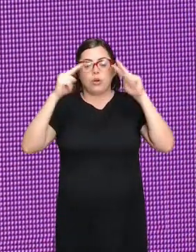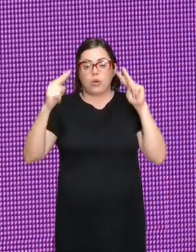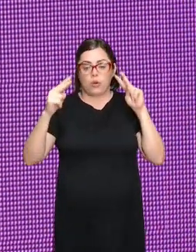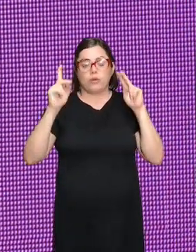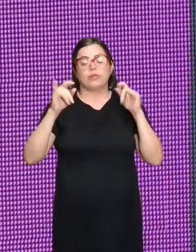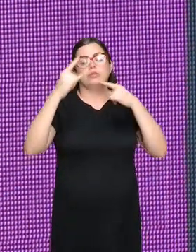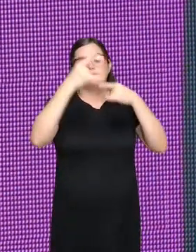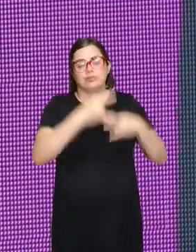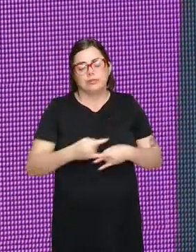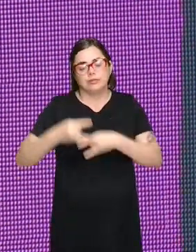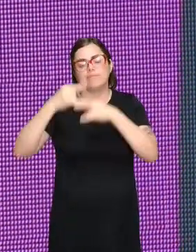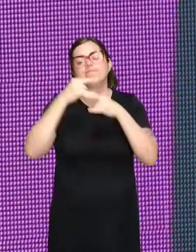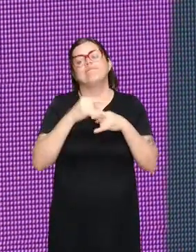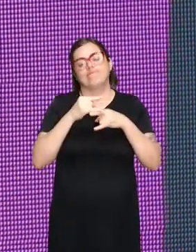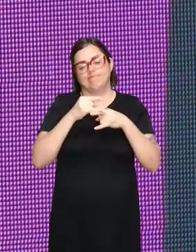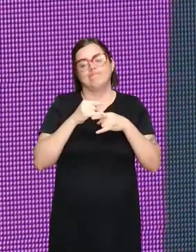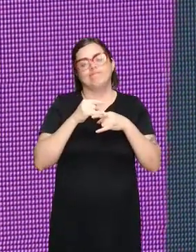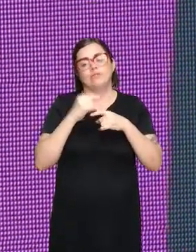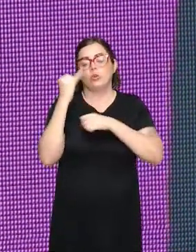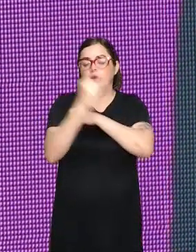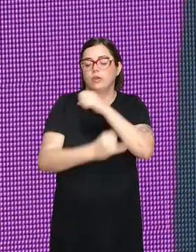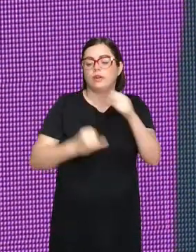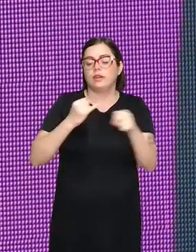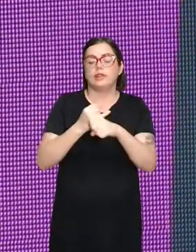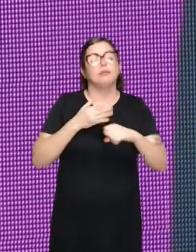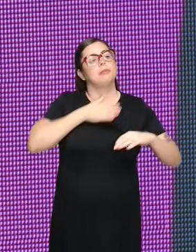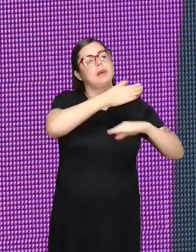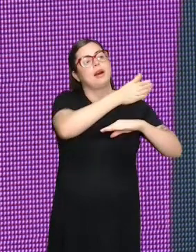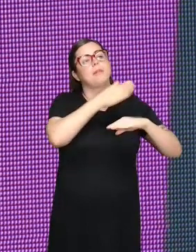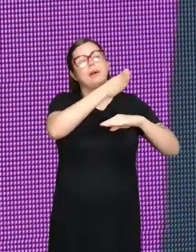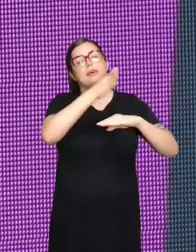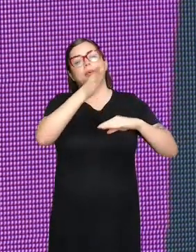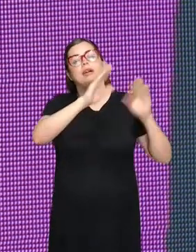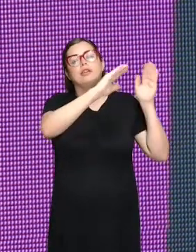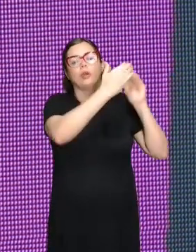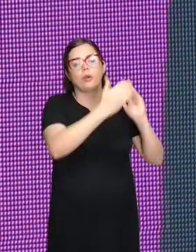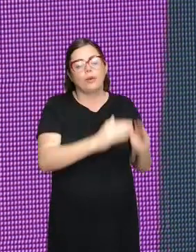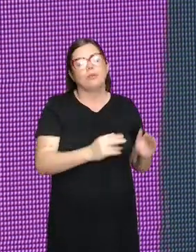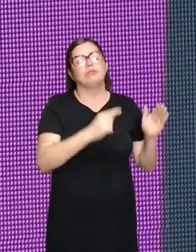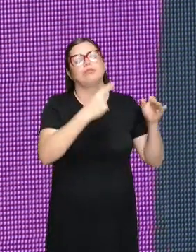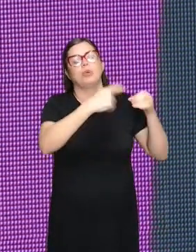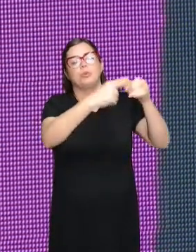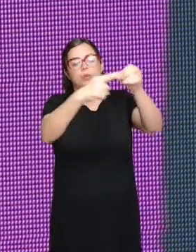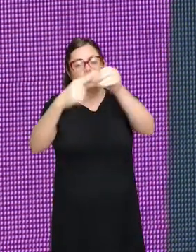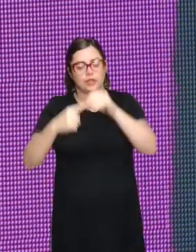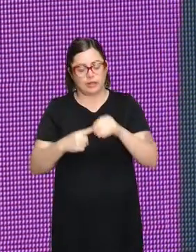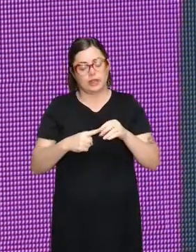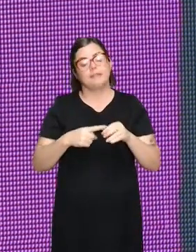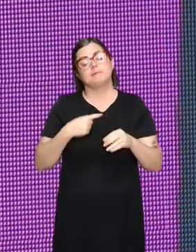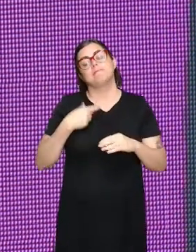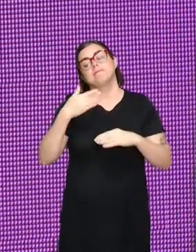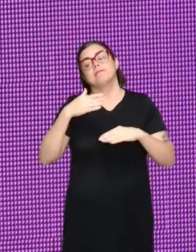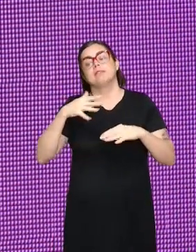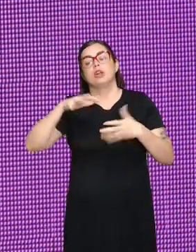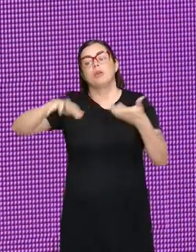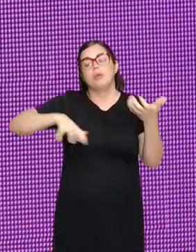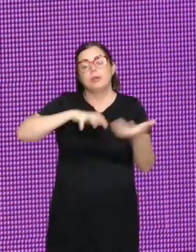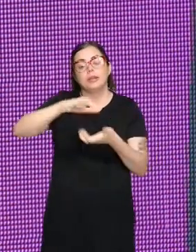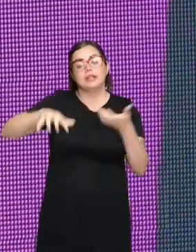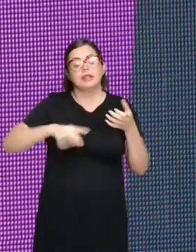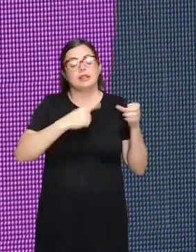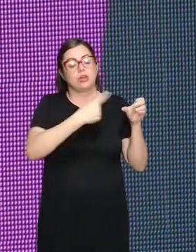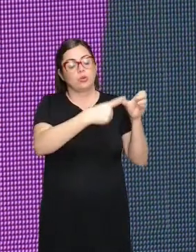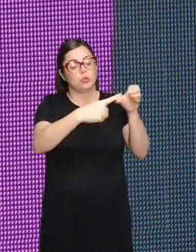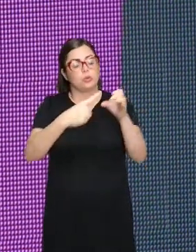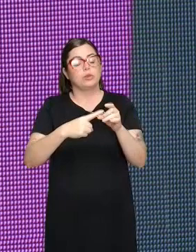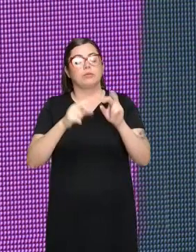sempre entrar nas comunidades. A gente sempre participa junto com organizações sociais, com os mobilizadores locais, fazendo uma roda